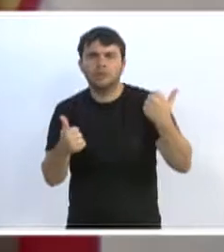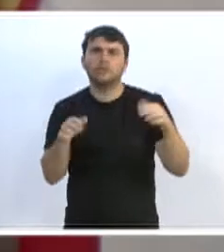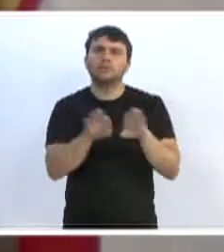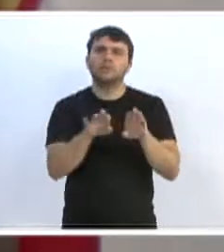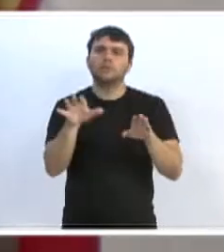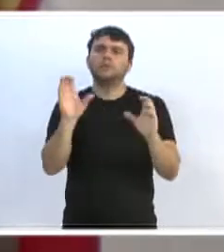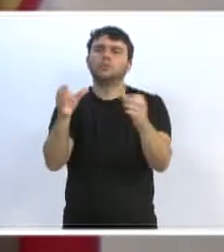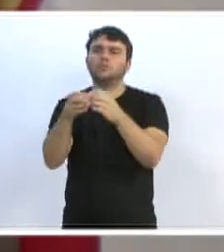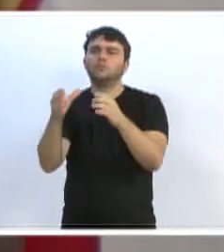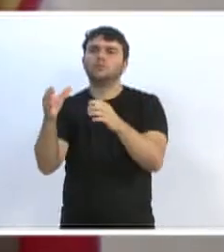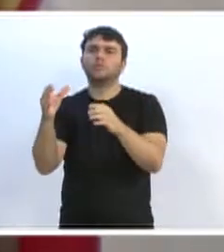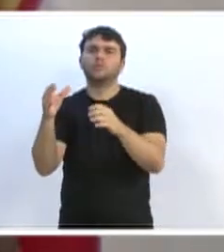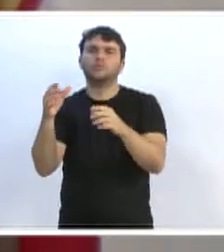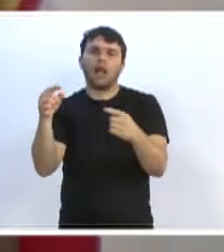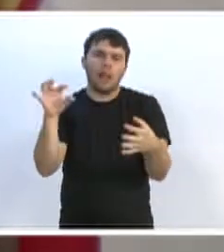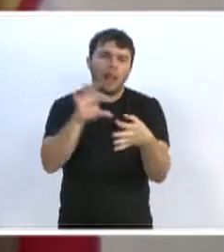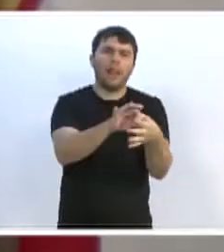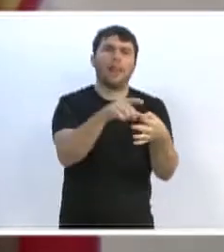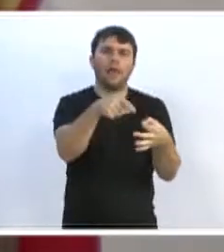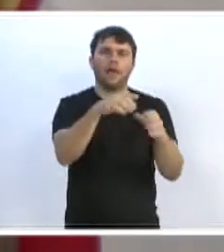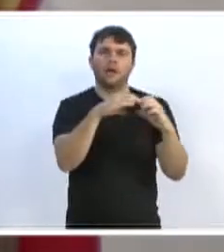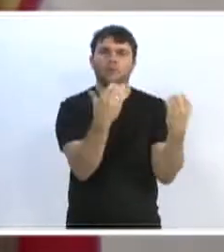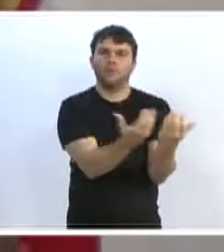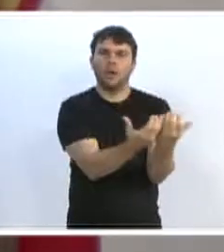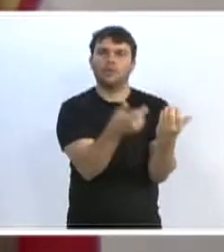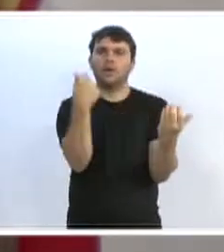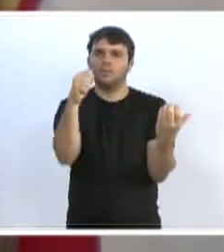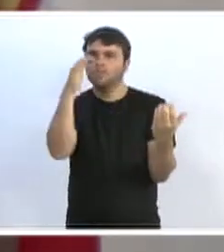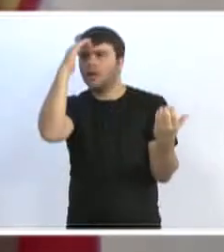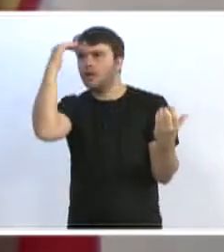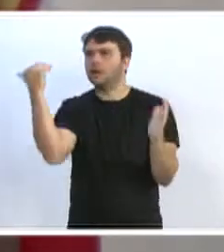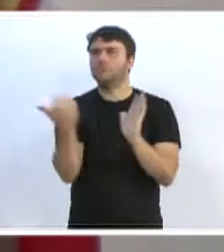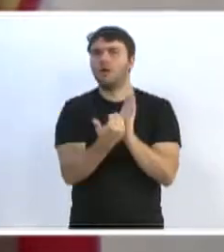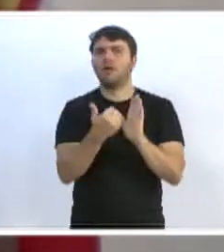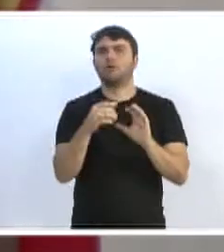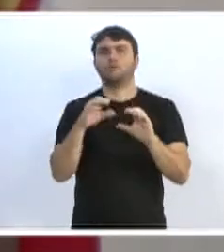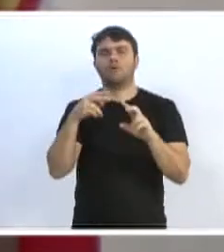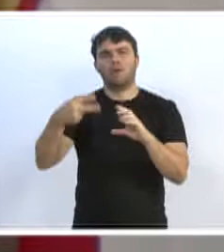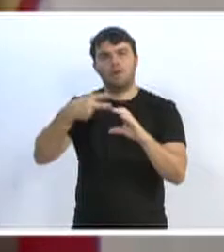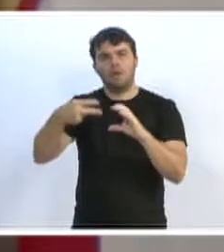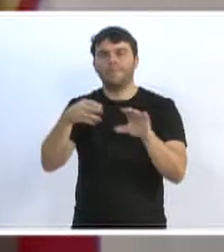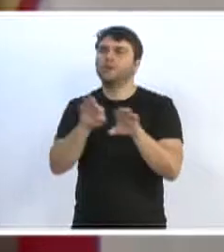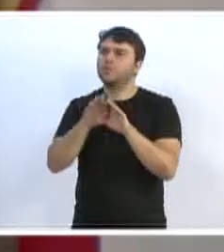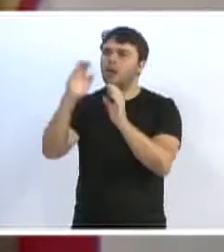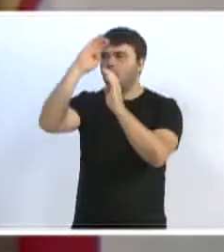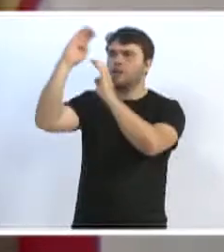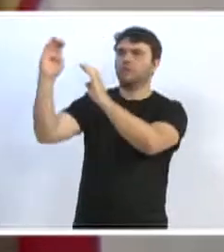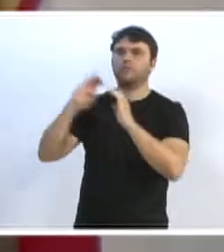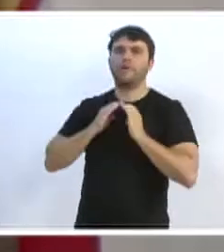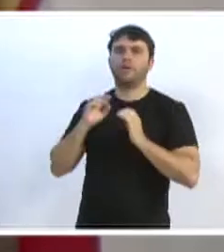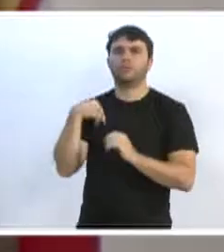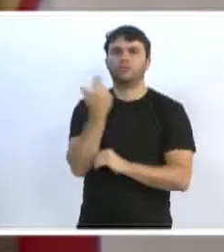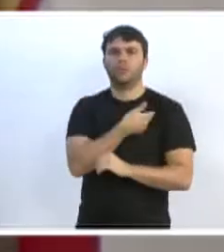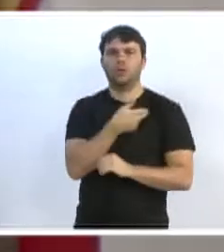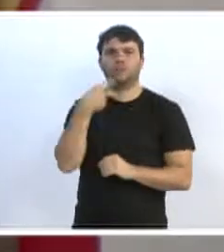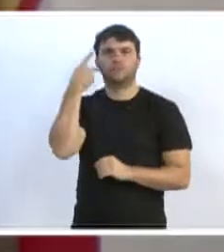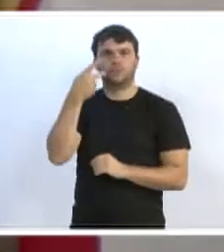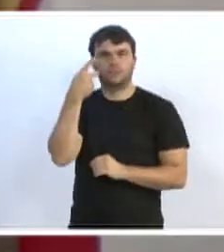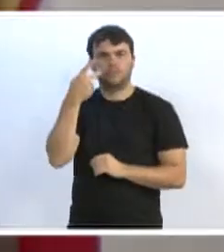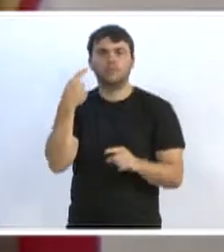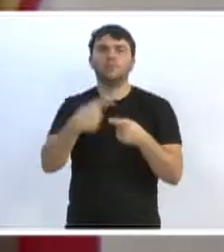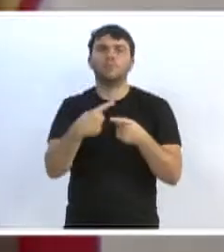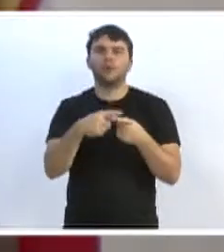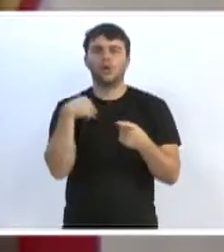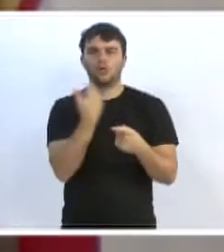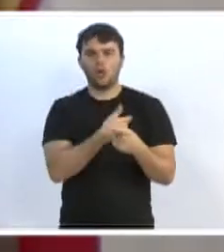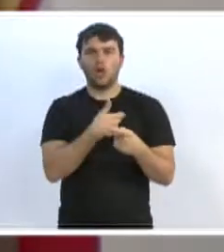a comunidade devem respeito a esta casa e a nós, parlamentares. Porque nós somos os para-choques da